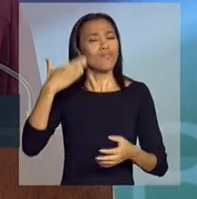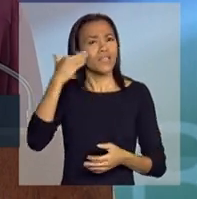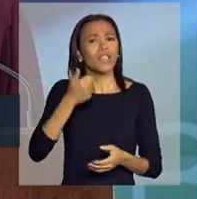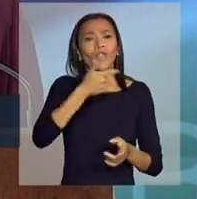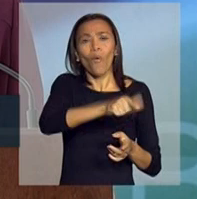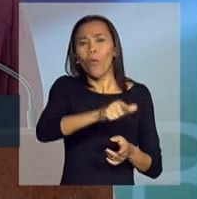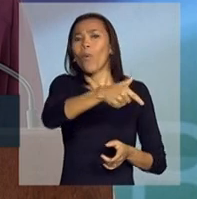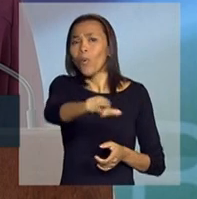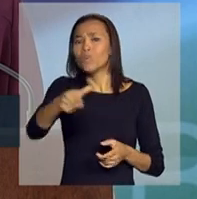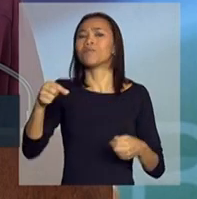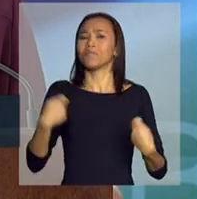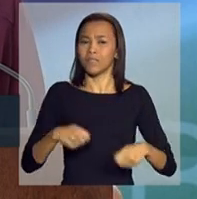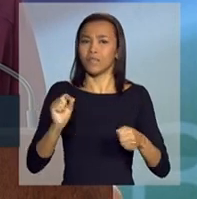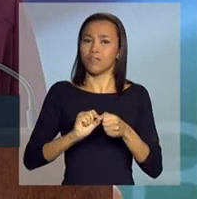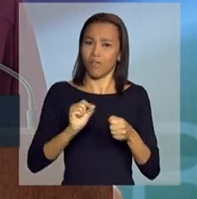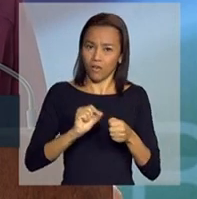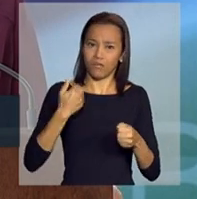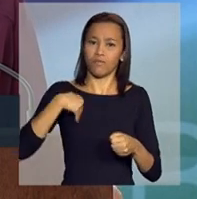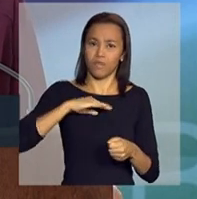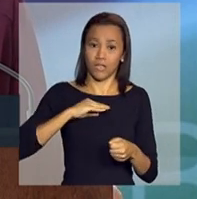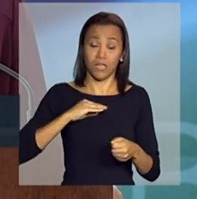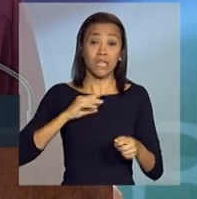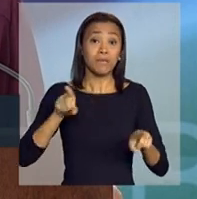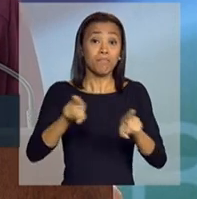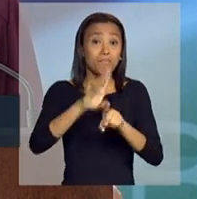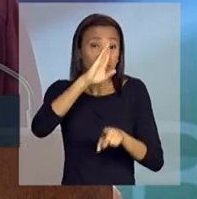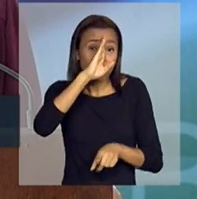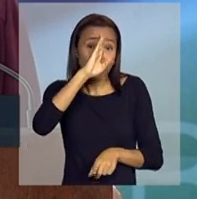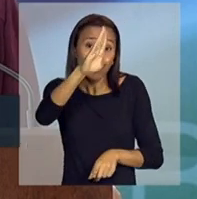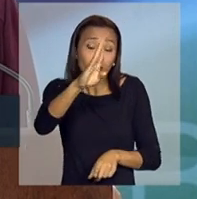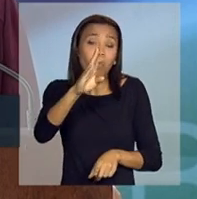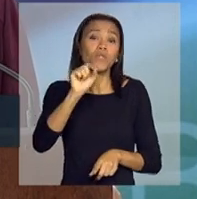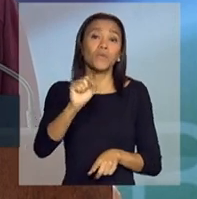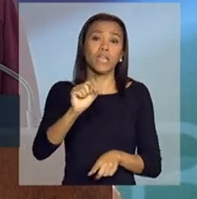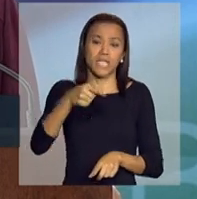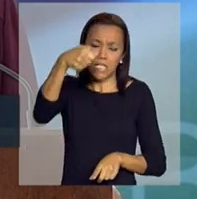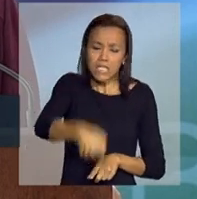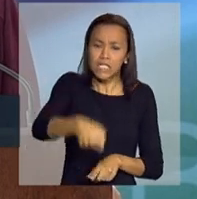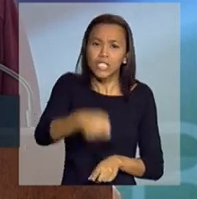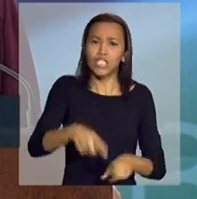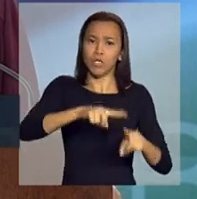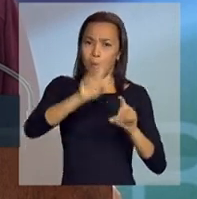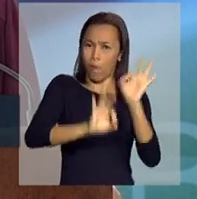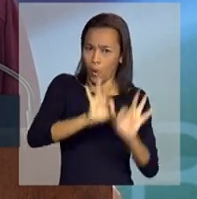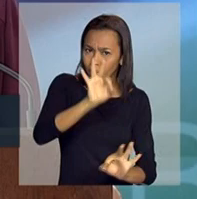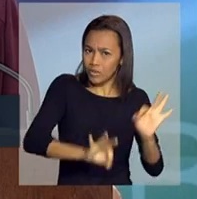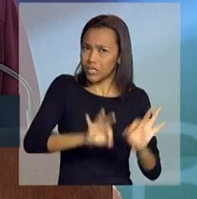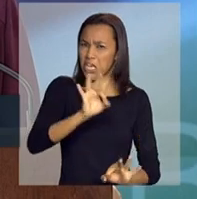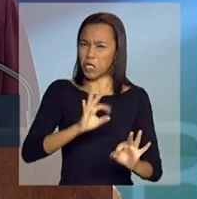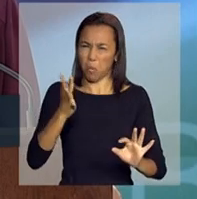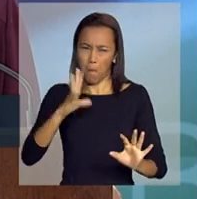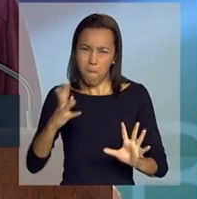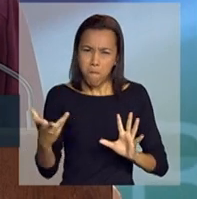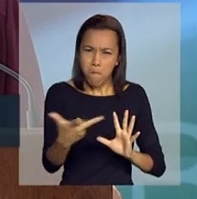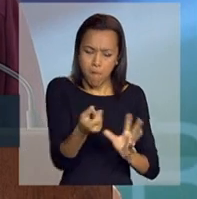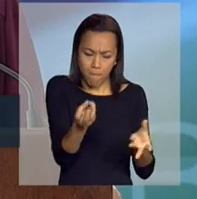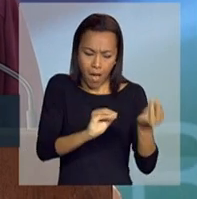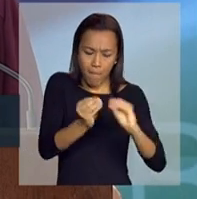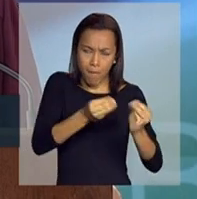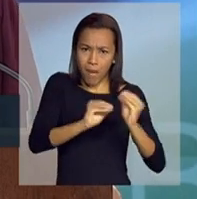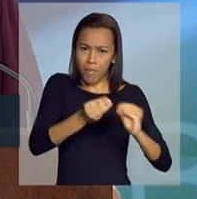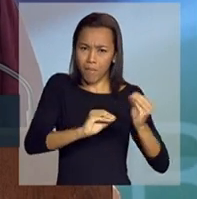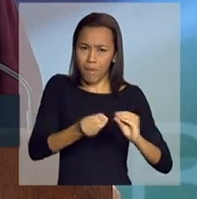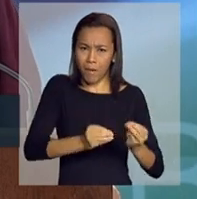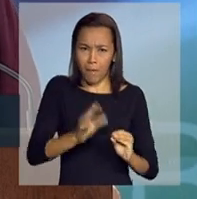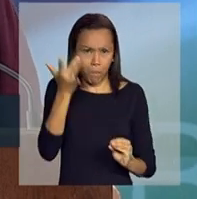merecem ser dados, sobretudo na exigência de projetos cada vez mais bem elaborados, que